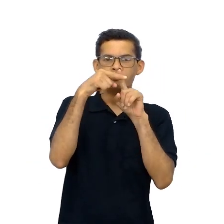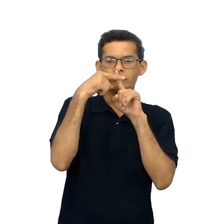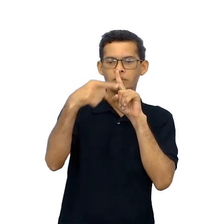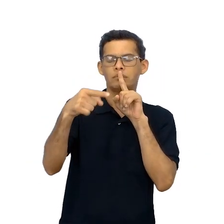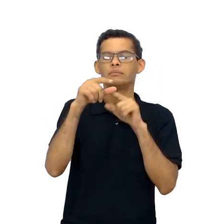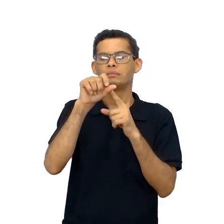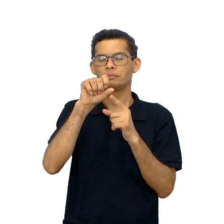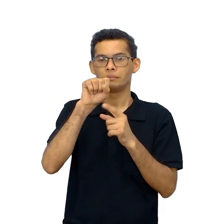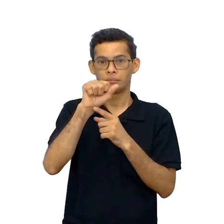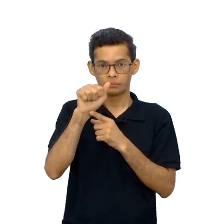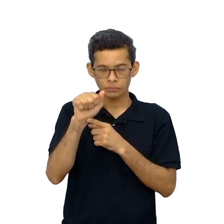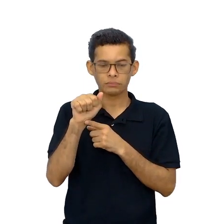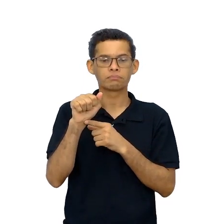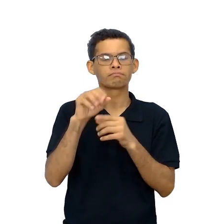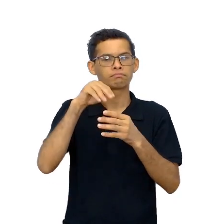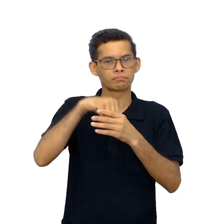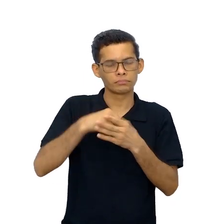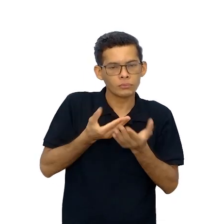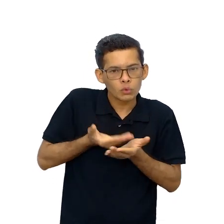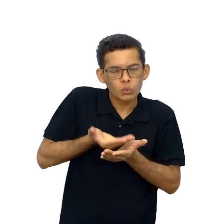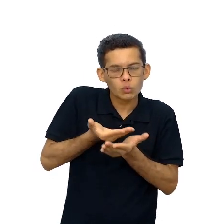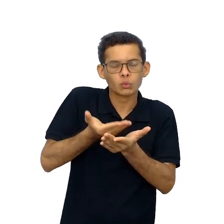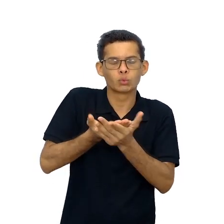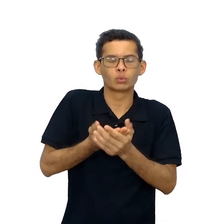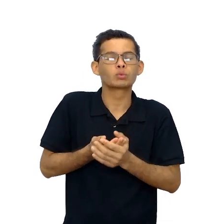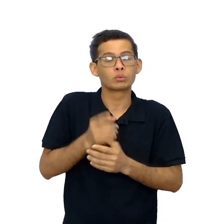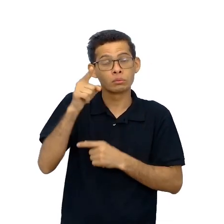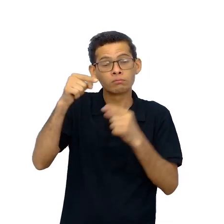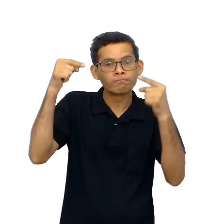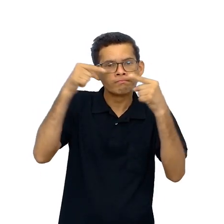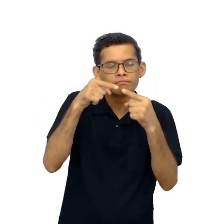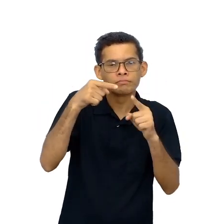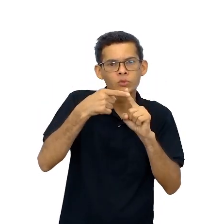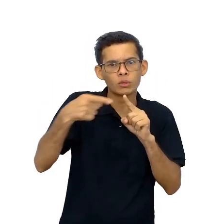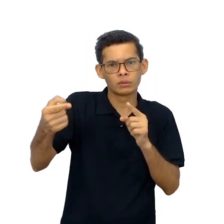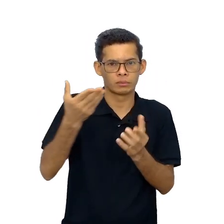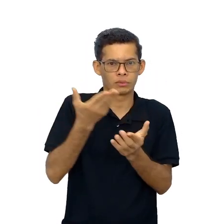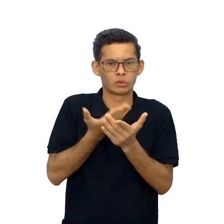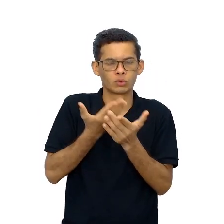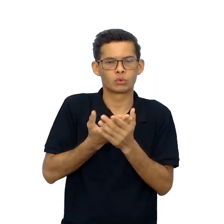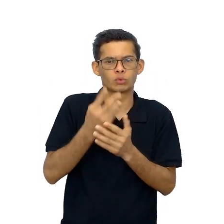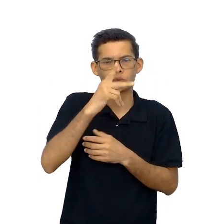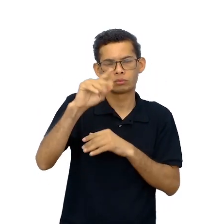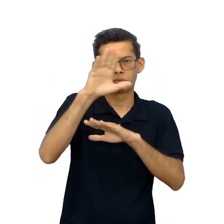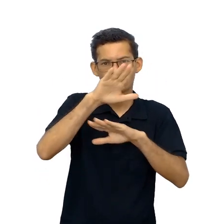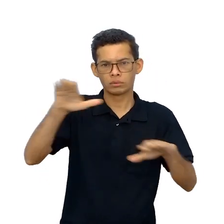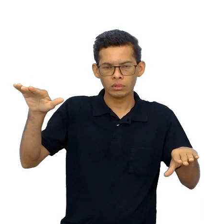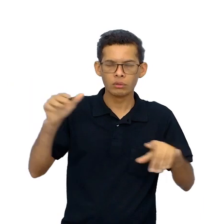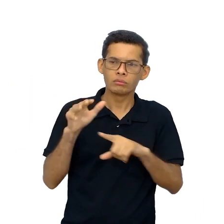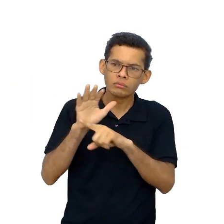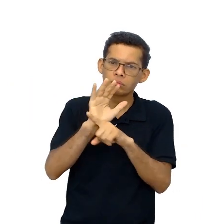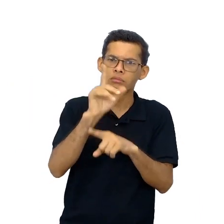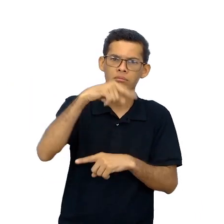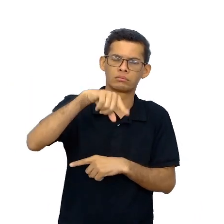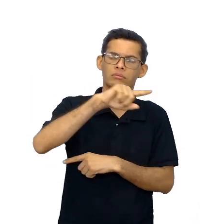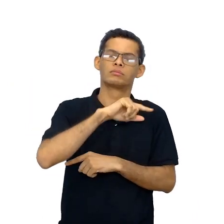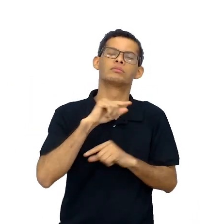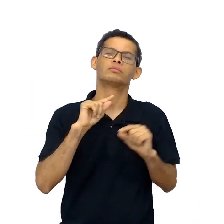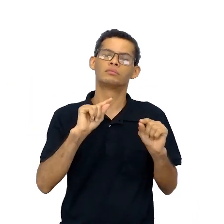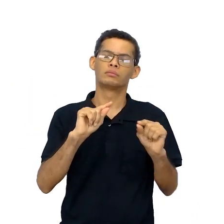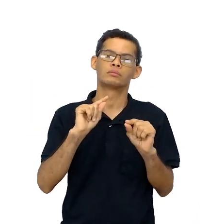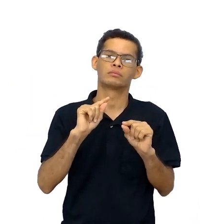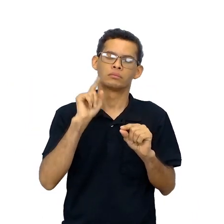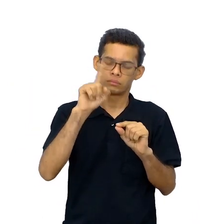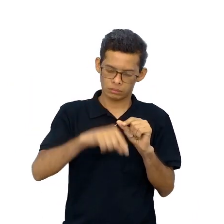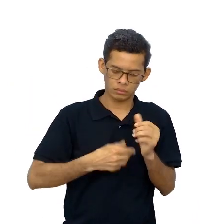de acordo com as necessidades dos estudantes, elas podem contribuir, né, para essa semana